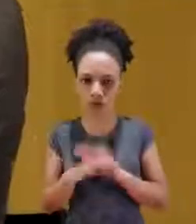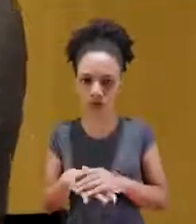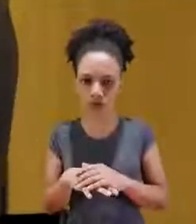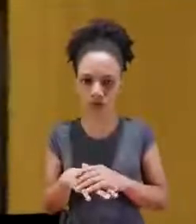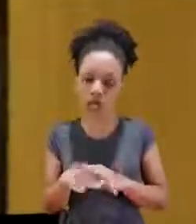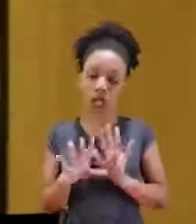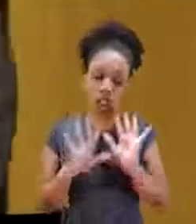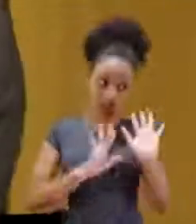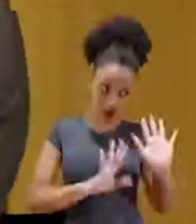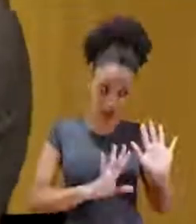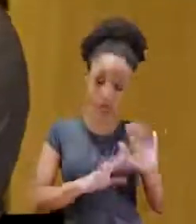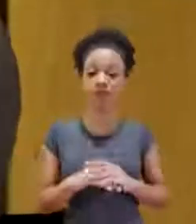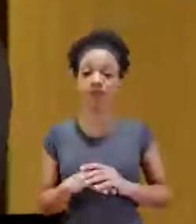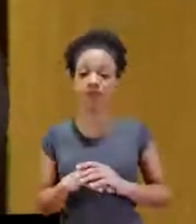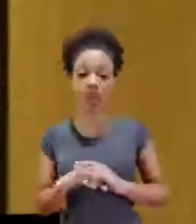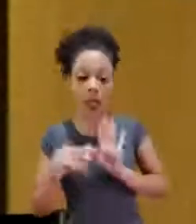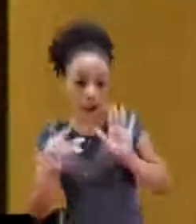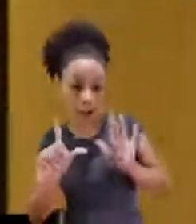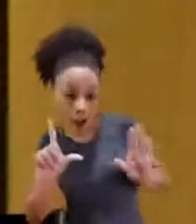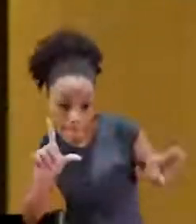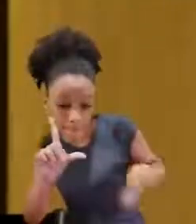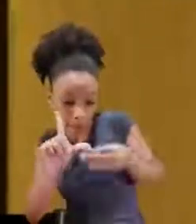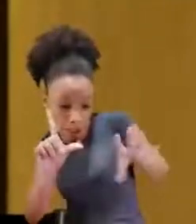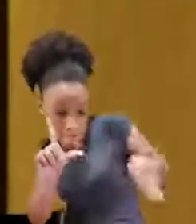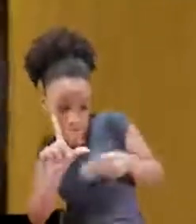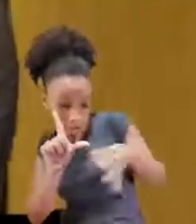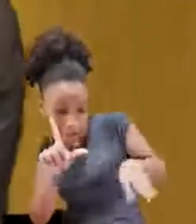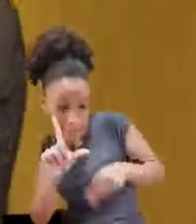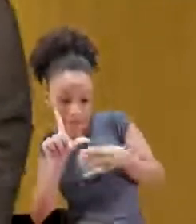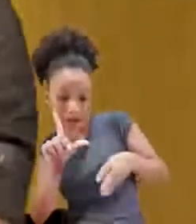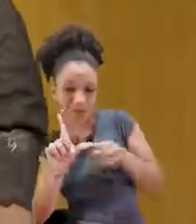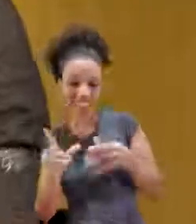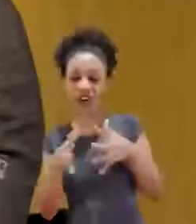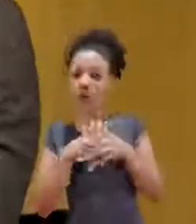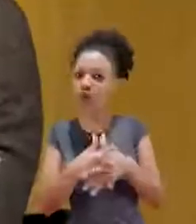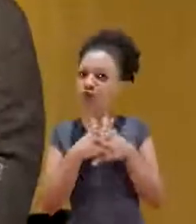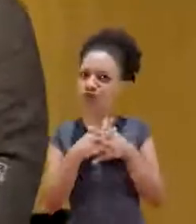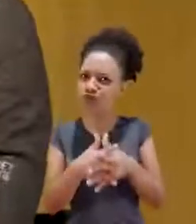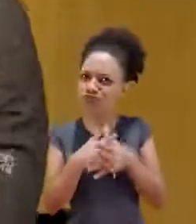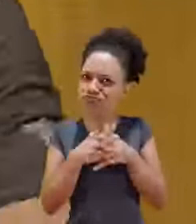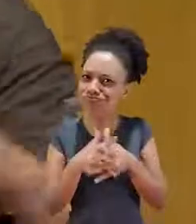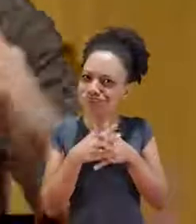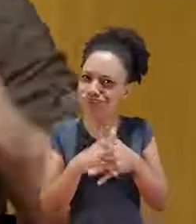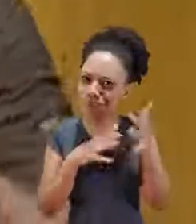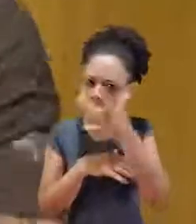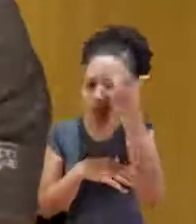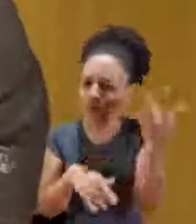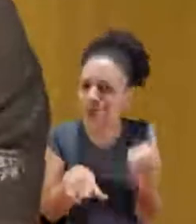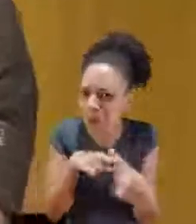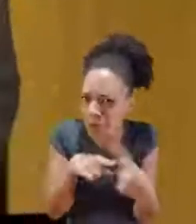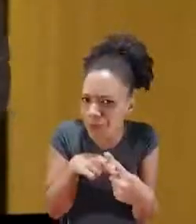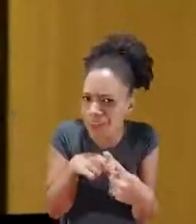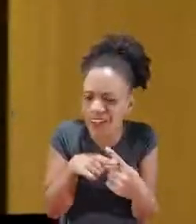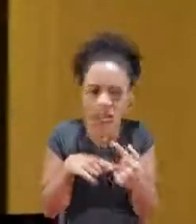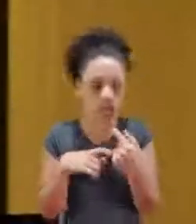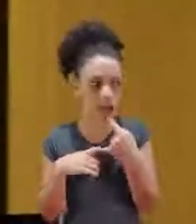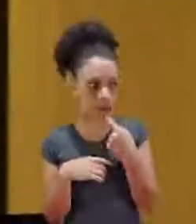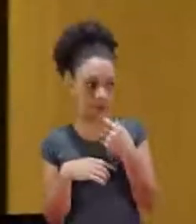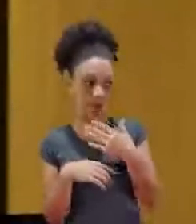foram tantas nome já falei disso foram tantas nomenclaturas que foram criadas que eu acho que confundiu a cabeça das pessoas porque